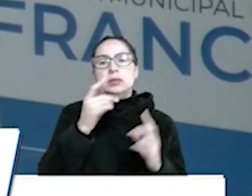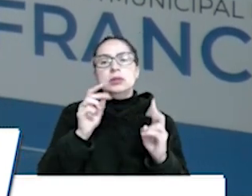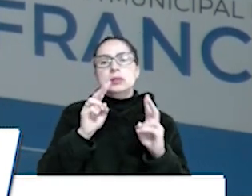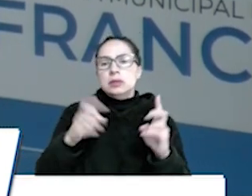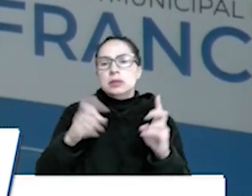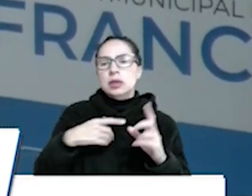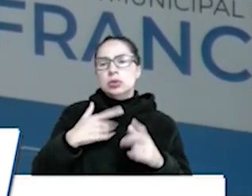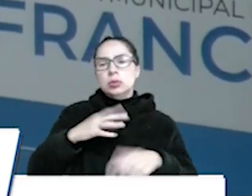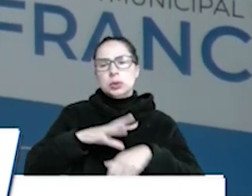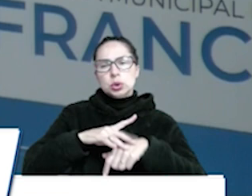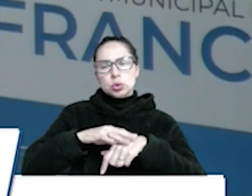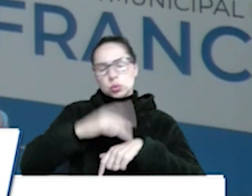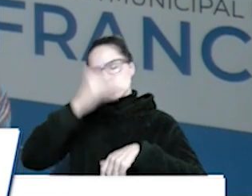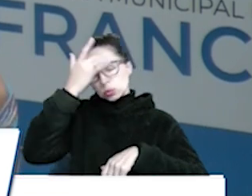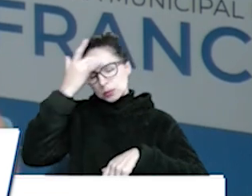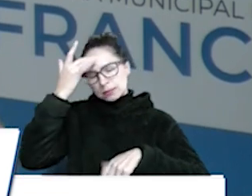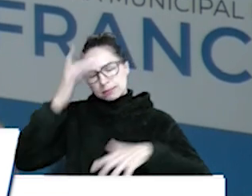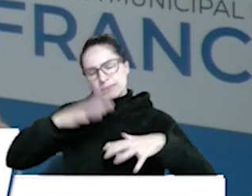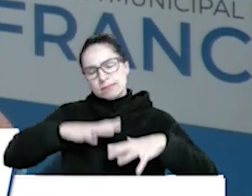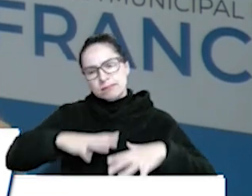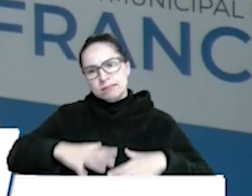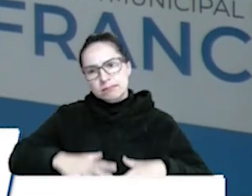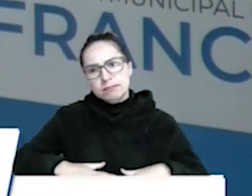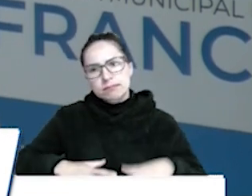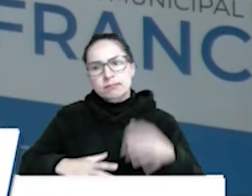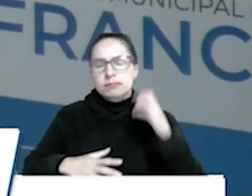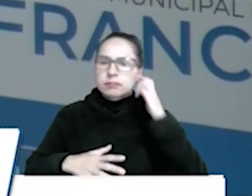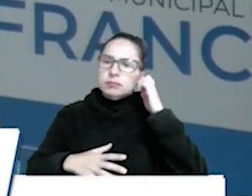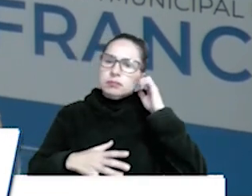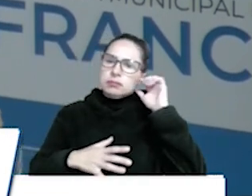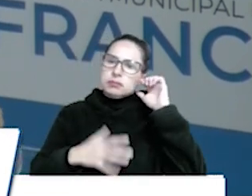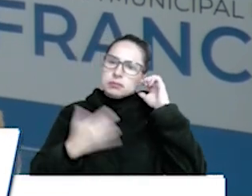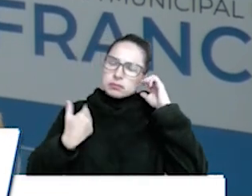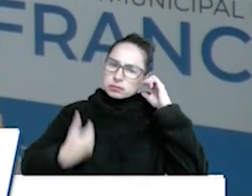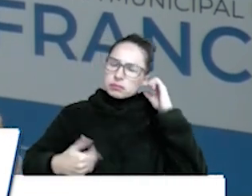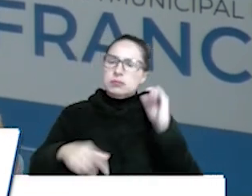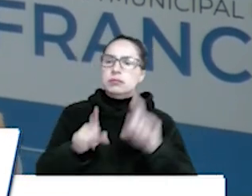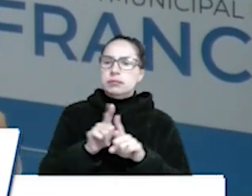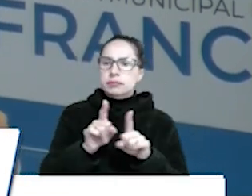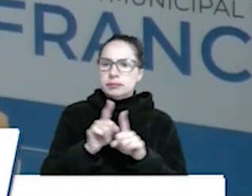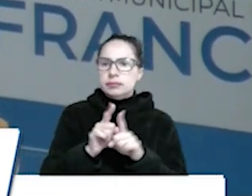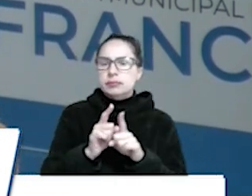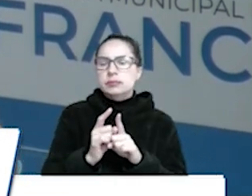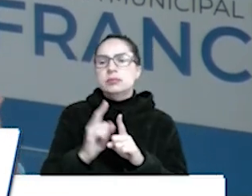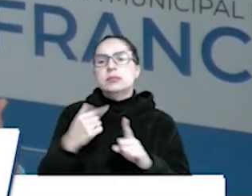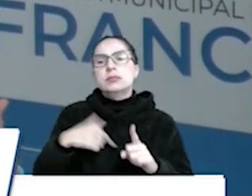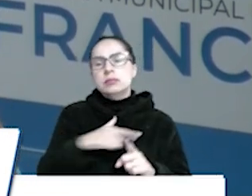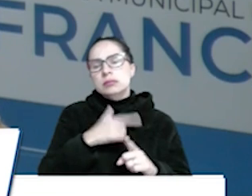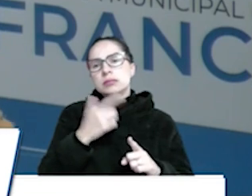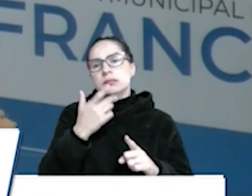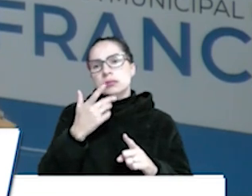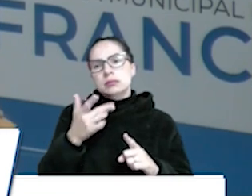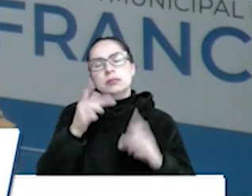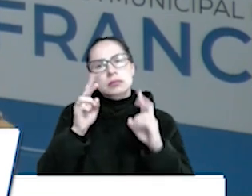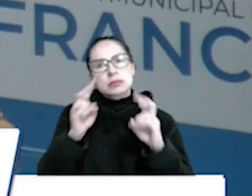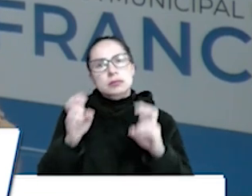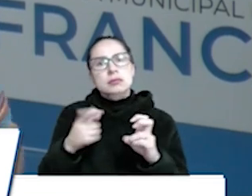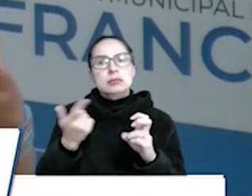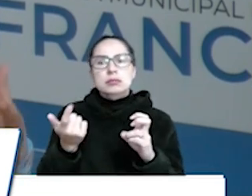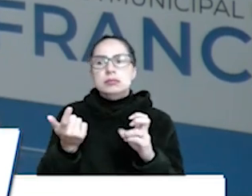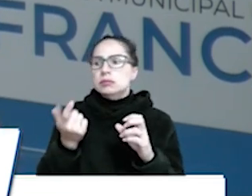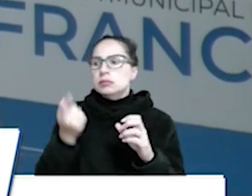dos servidores, do adoecimento mental e físico, a gente está falando de dar